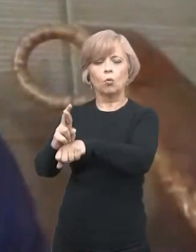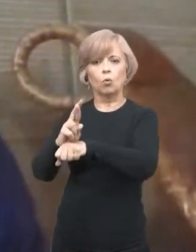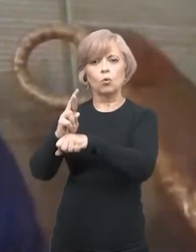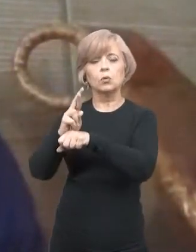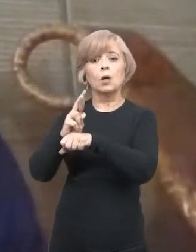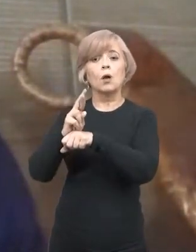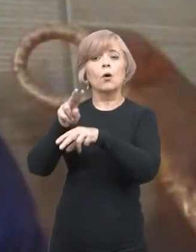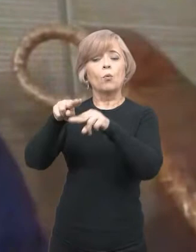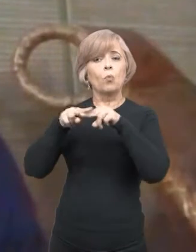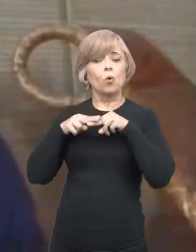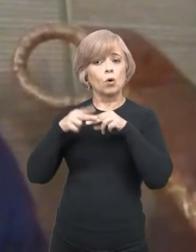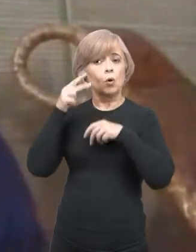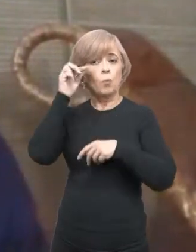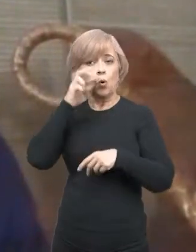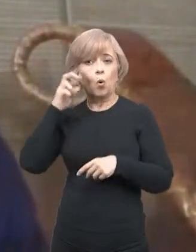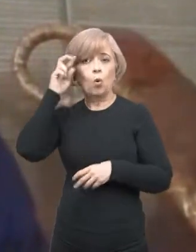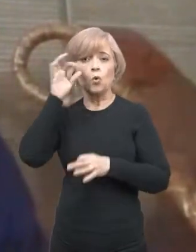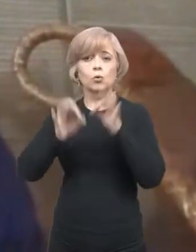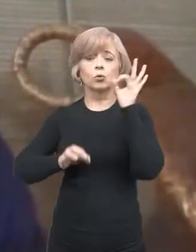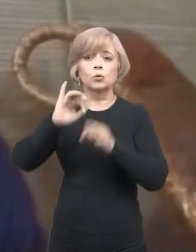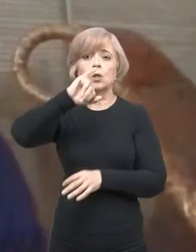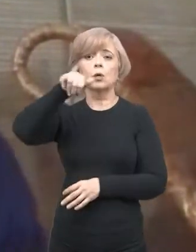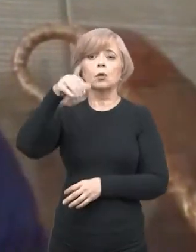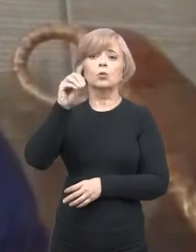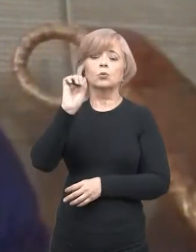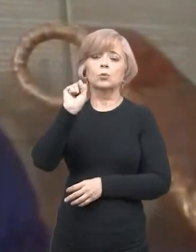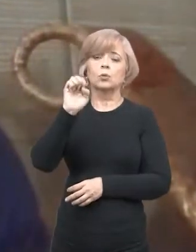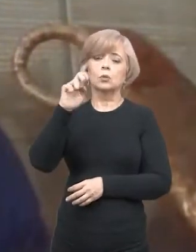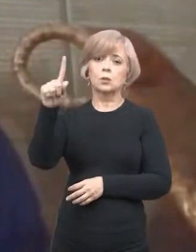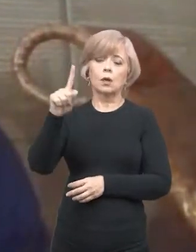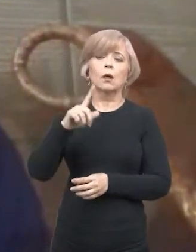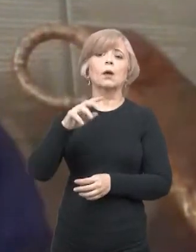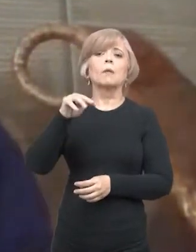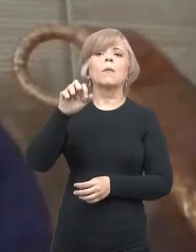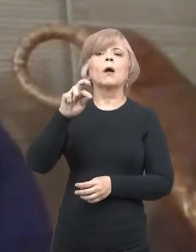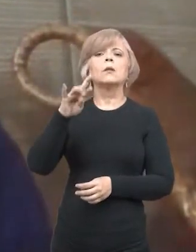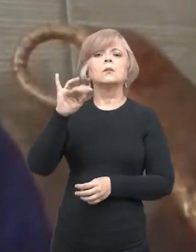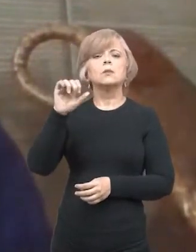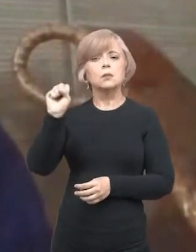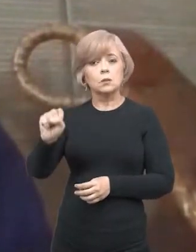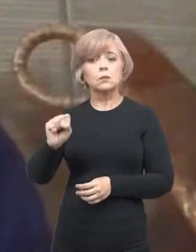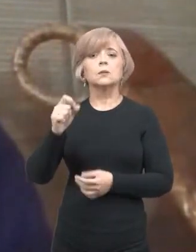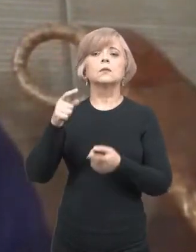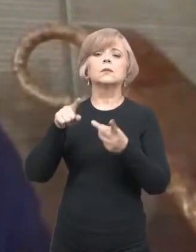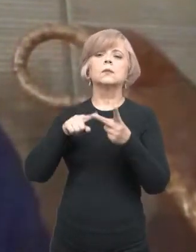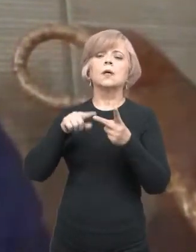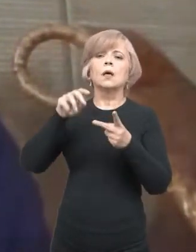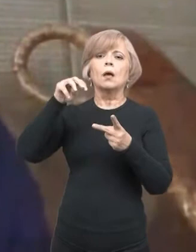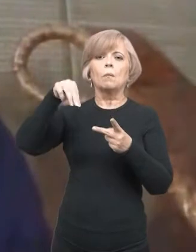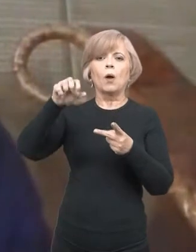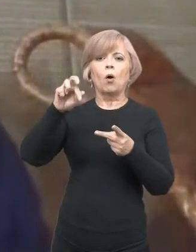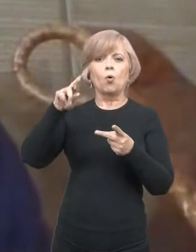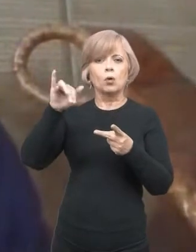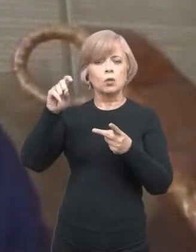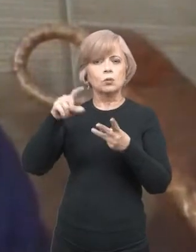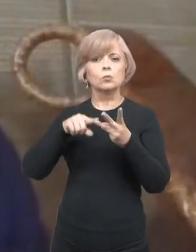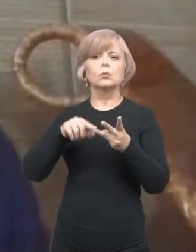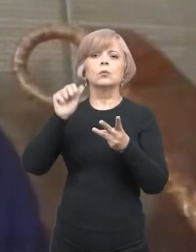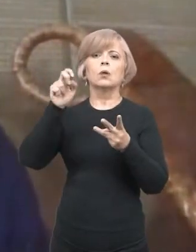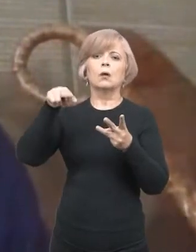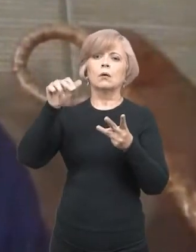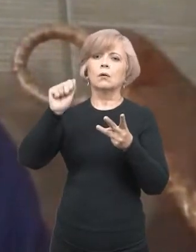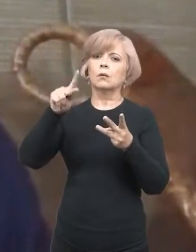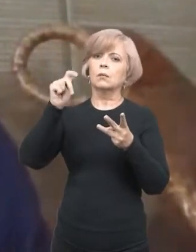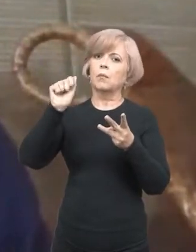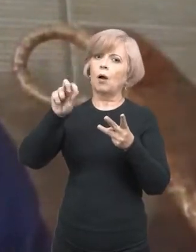composta pelo Procurador de Justiça Antônio José Martins Gabriel, Maurício César Couto, a Ana Paula Rodrigues da